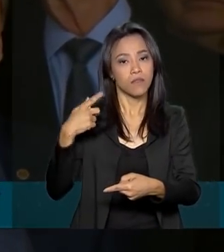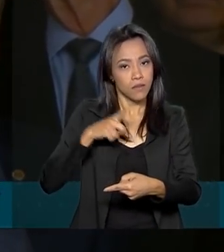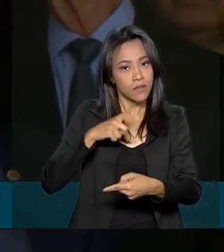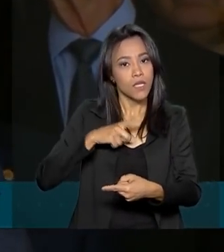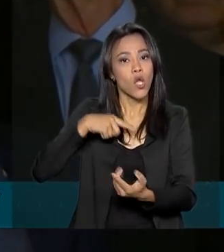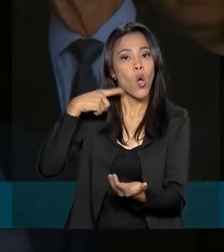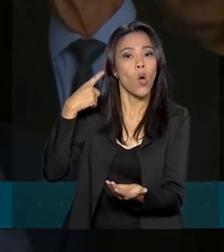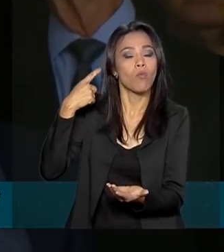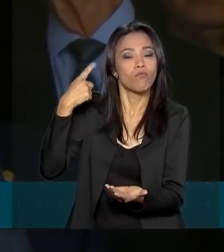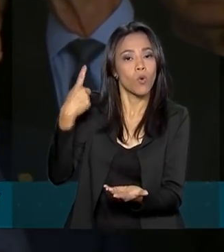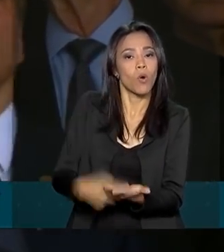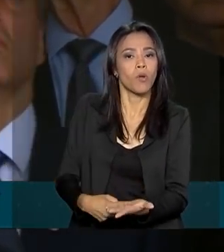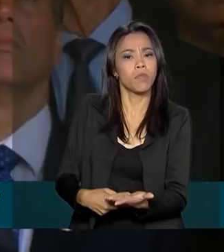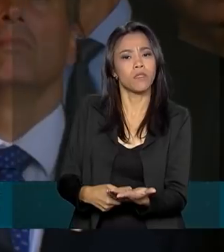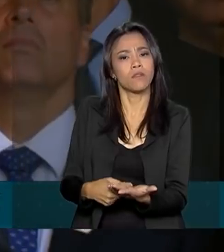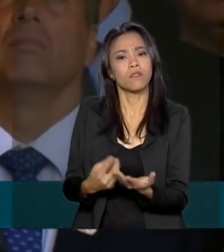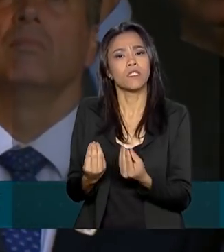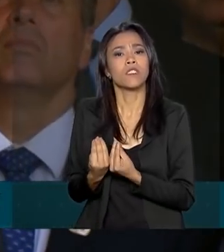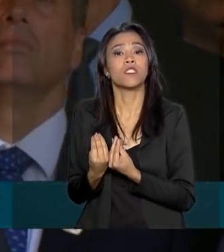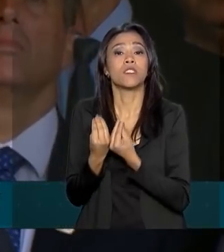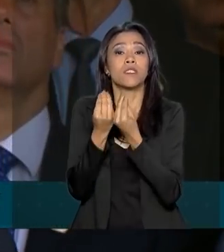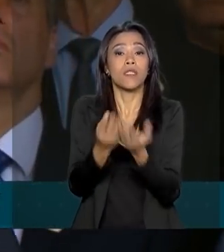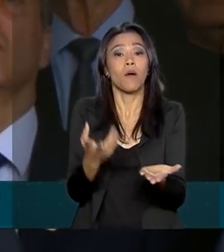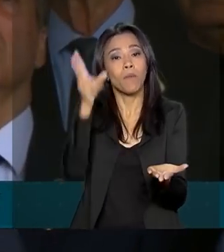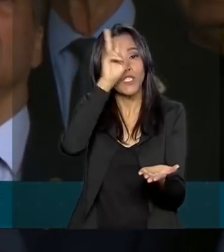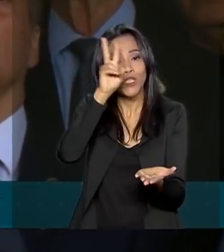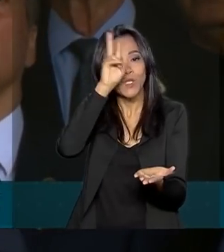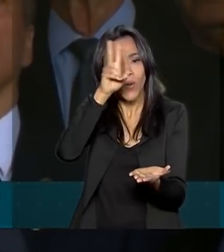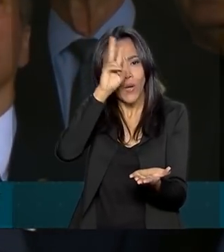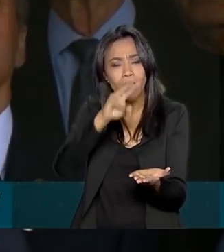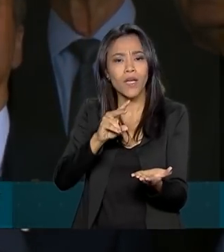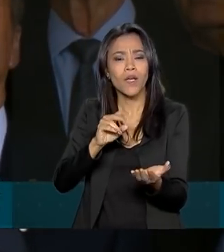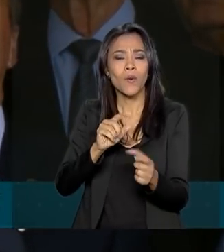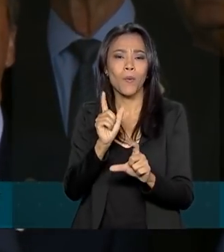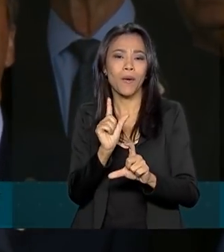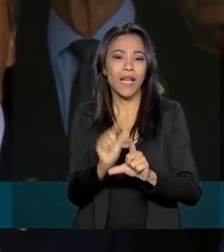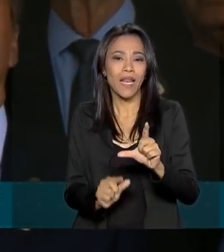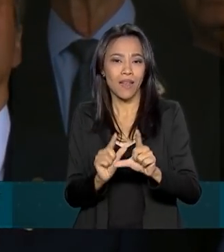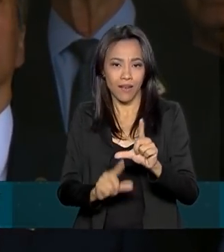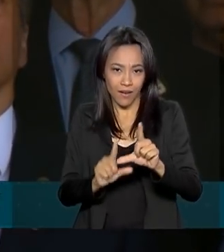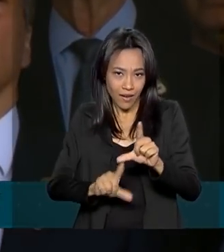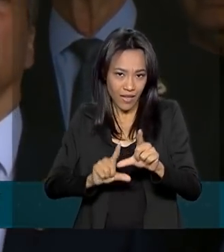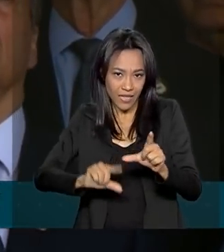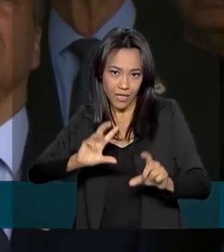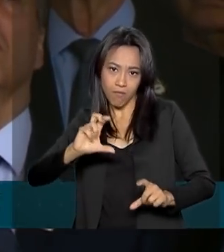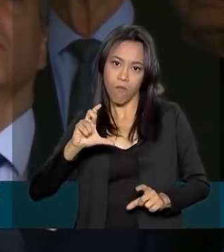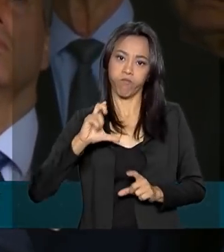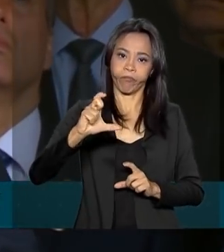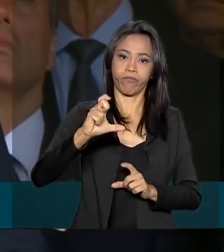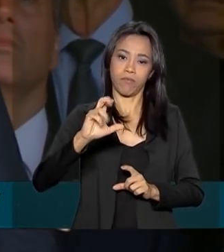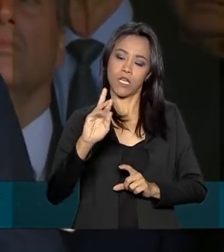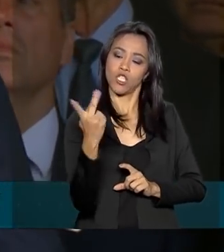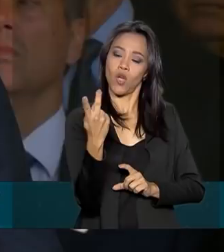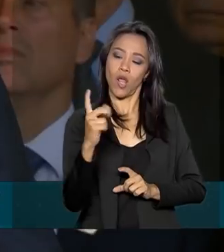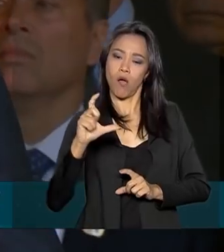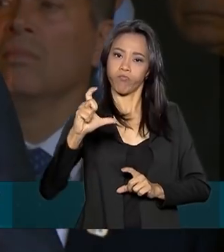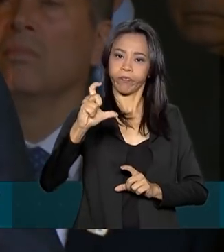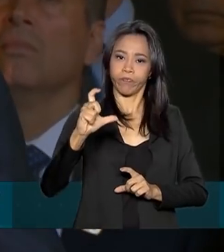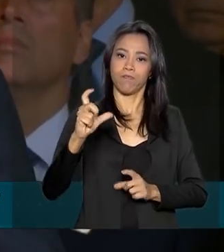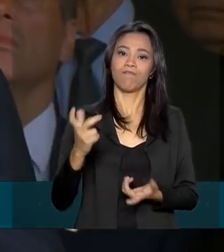história com H maiúsculo para aqueles que nos sucederem. E mais